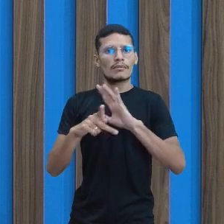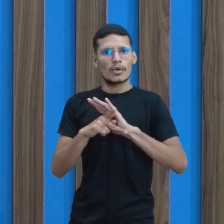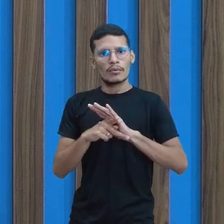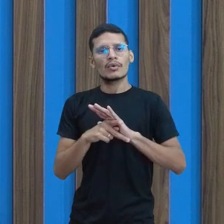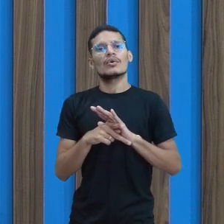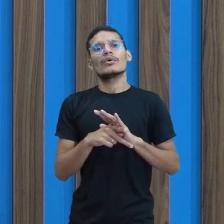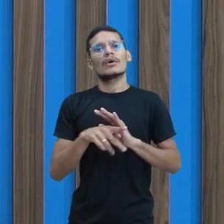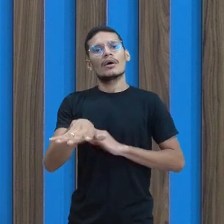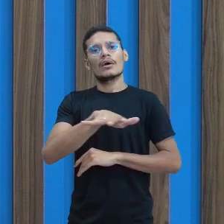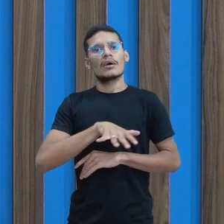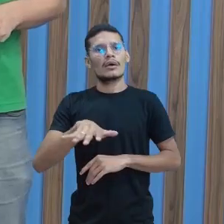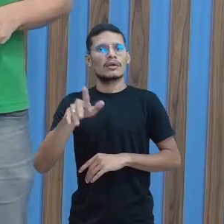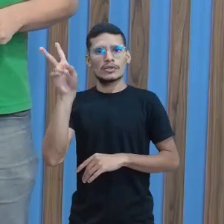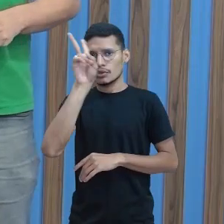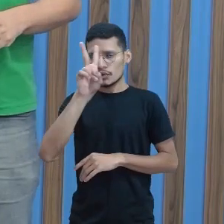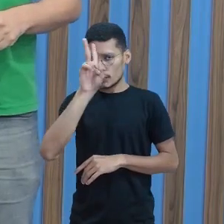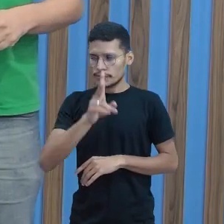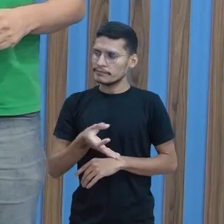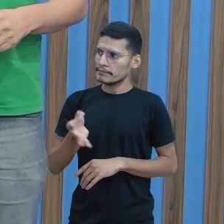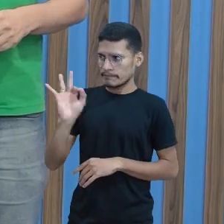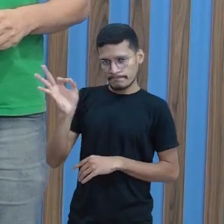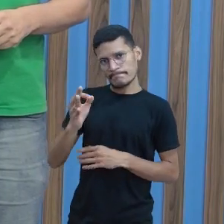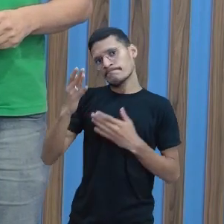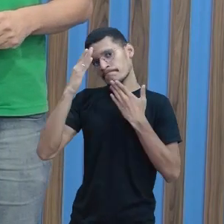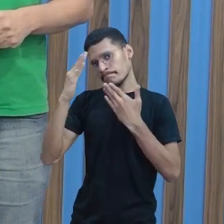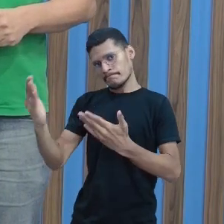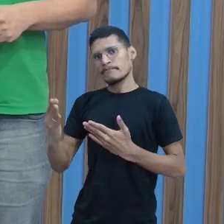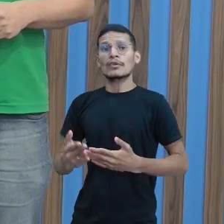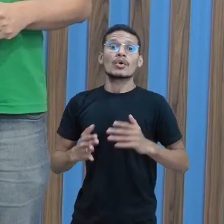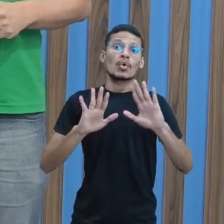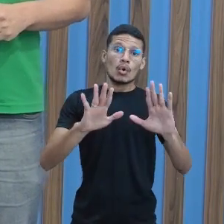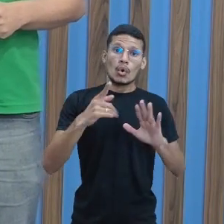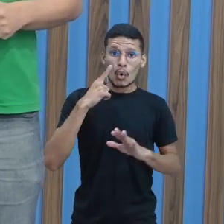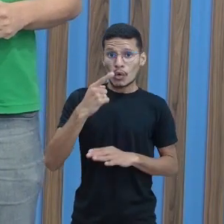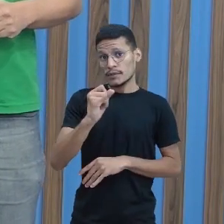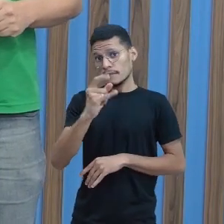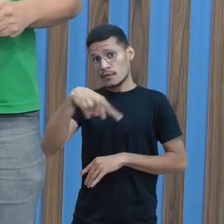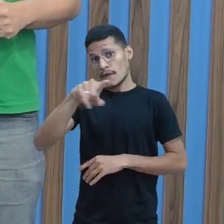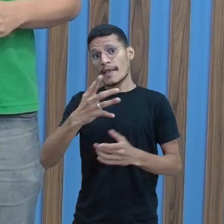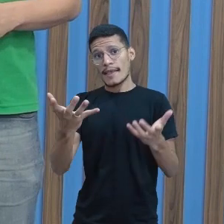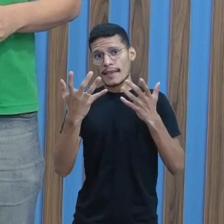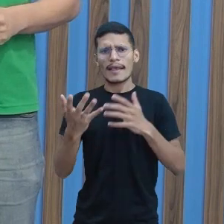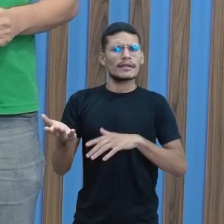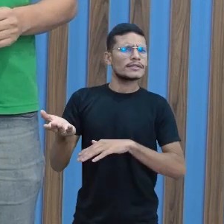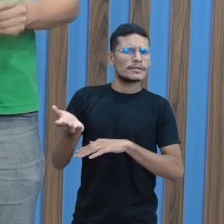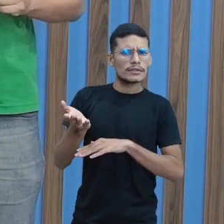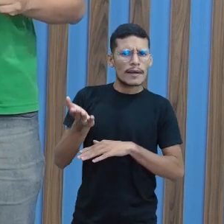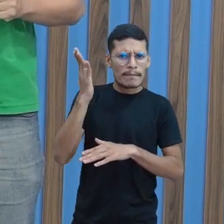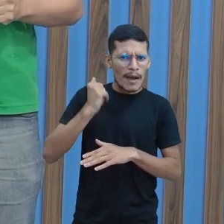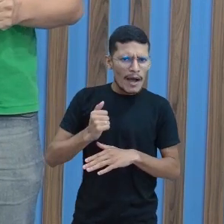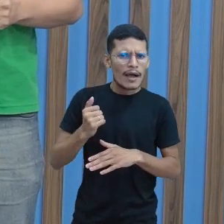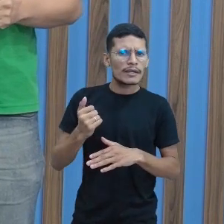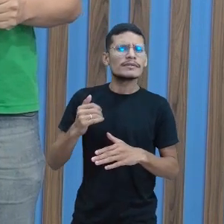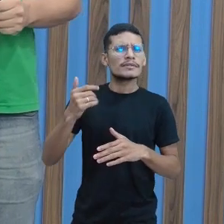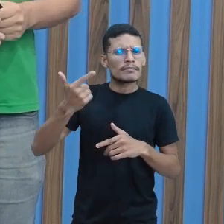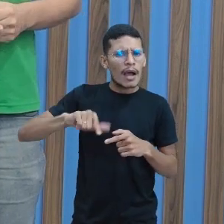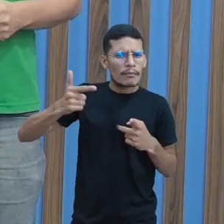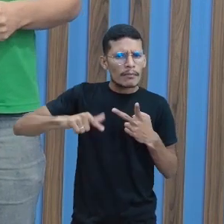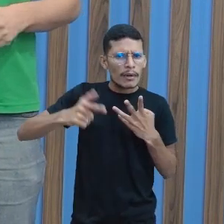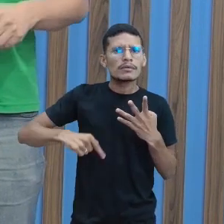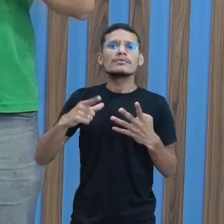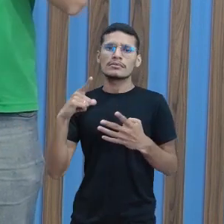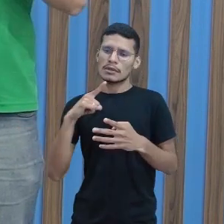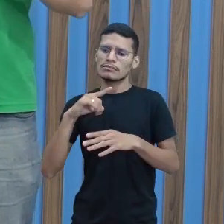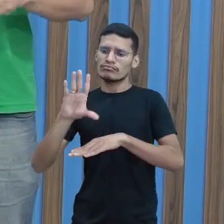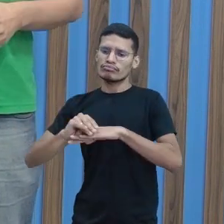desse território. É isso aí, professor Luciano, muito obrigado, tá certo? Então, ó, gente, quem quiser saber mais, tá o nosso QR Code aí, vocês podem fazer a leitura e assistir